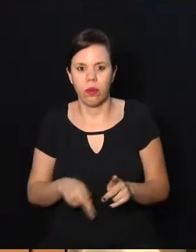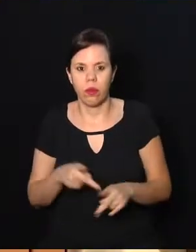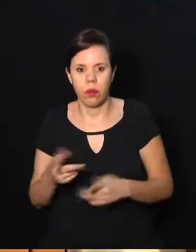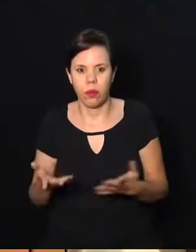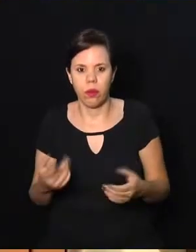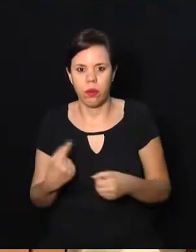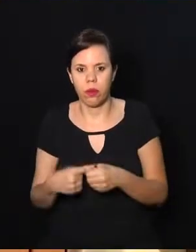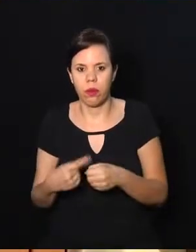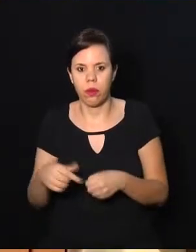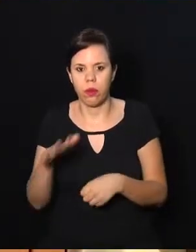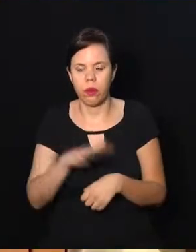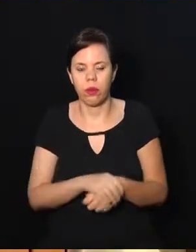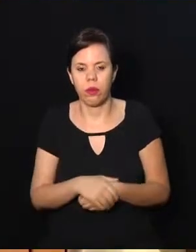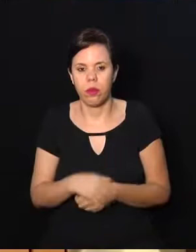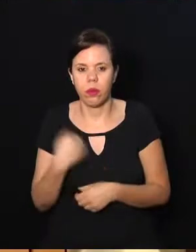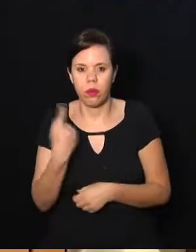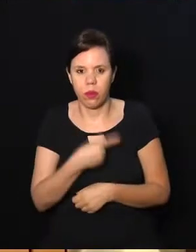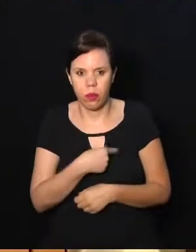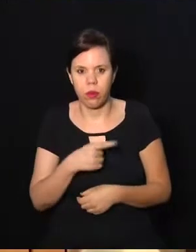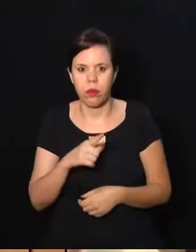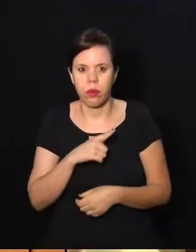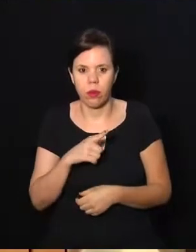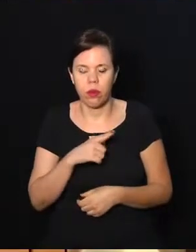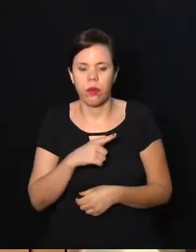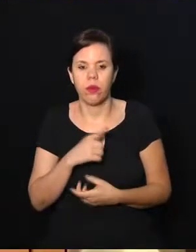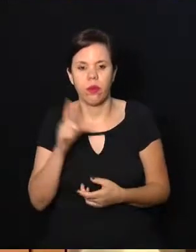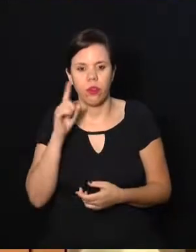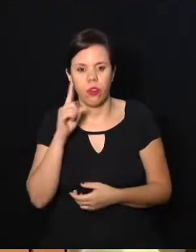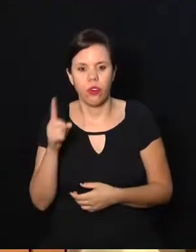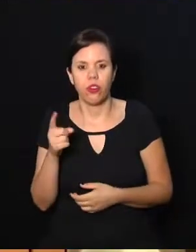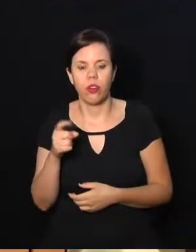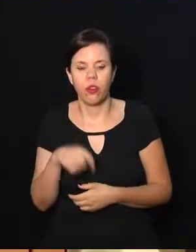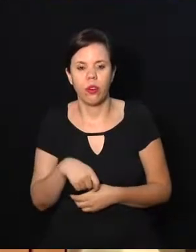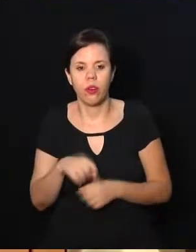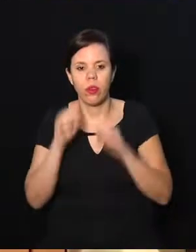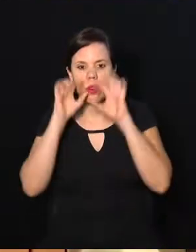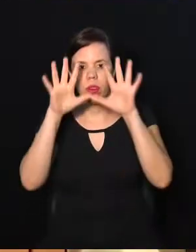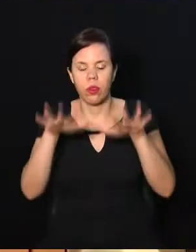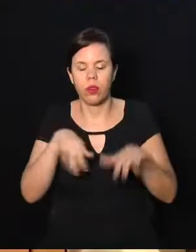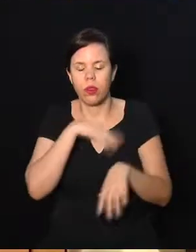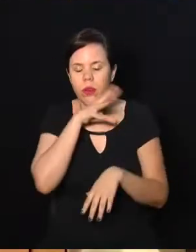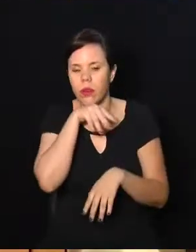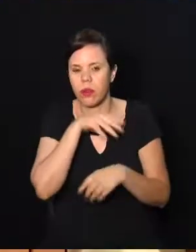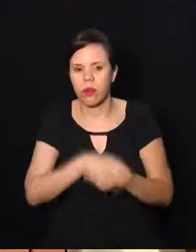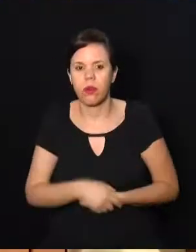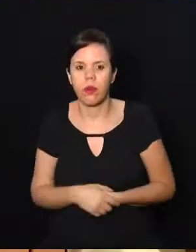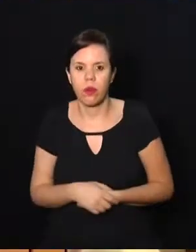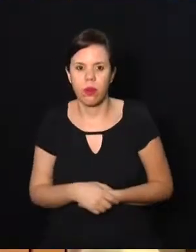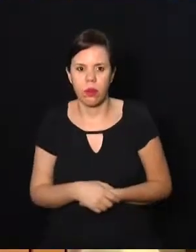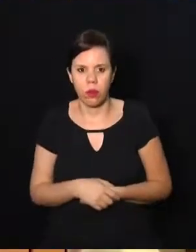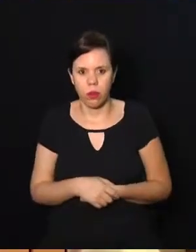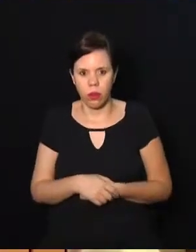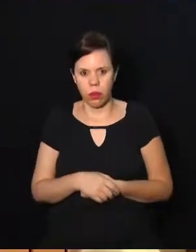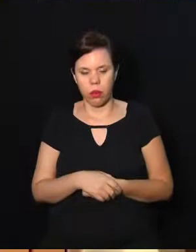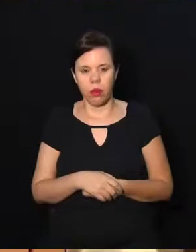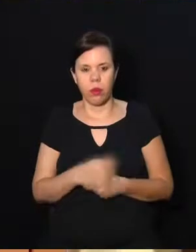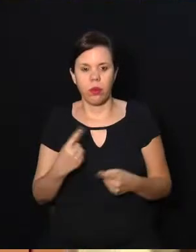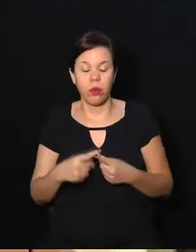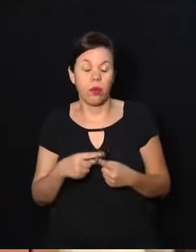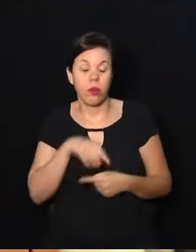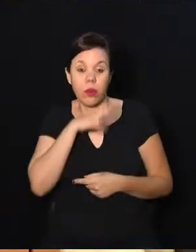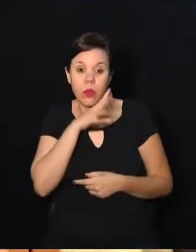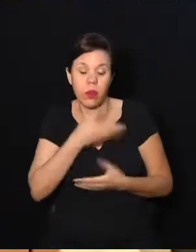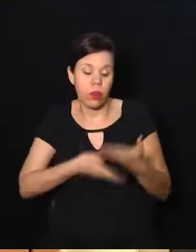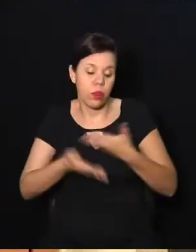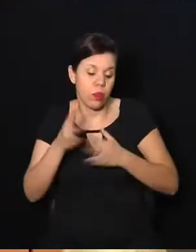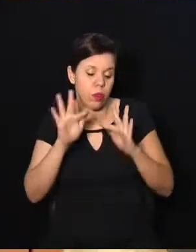seus municípios. E nós vamos ter, então, no dia de São Francisco de Assis, a bênção dos animais, porque animal, ele convive